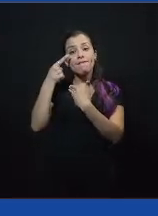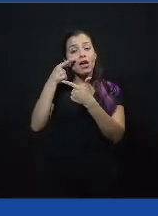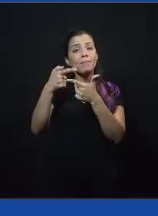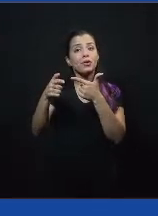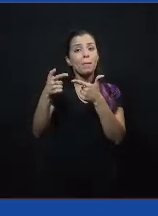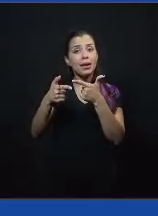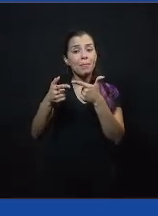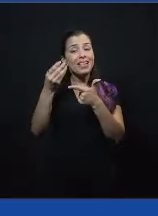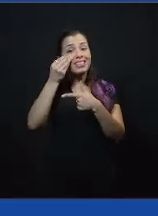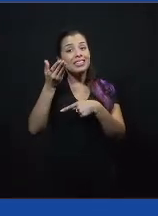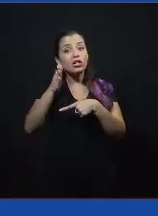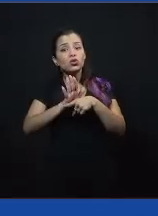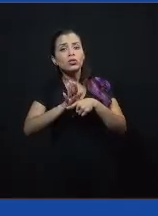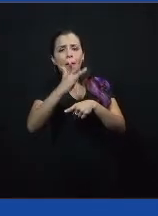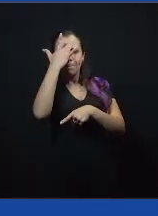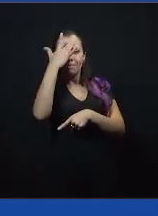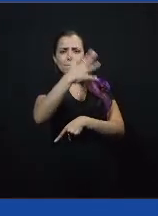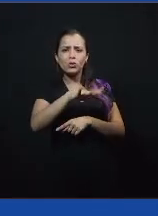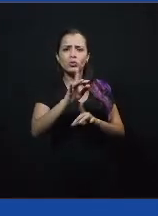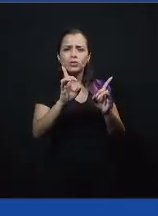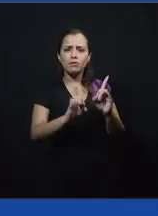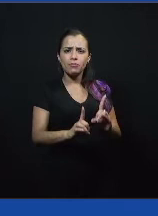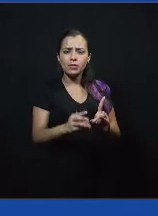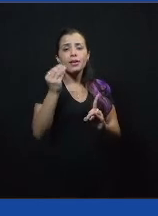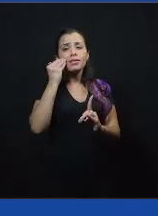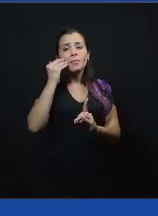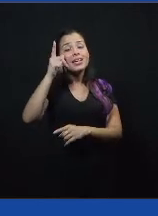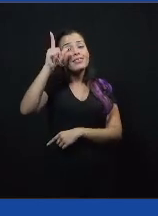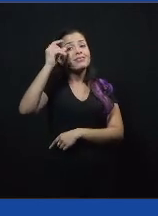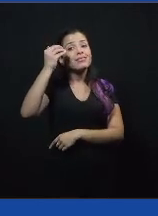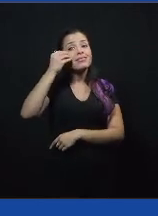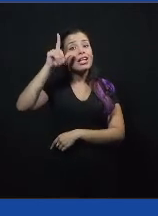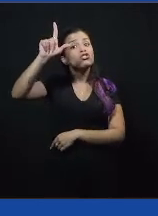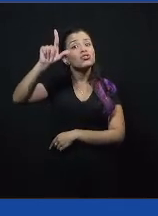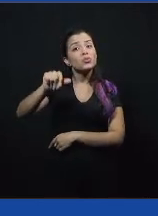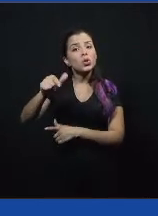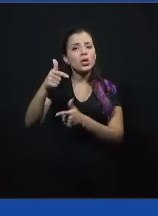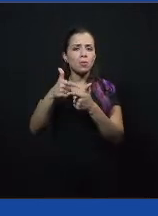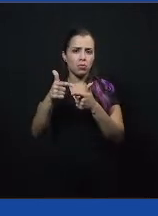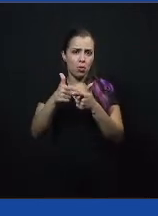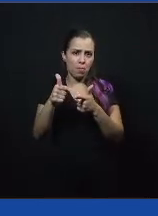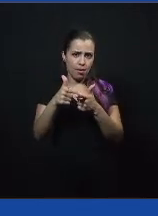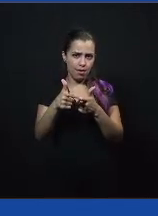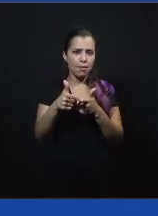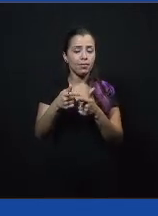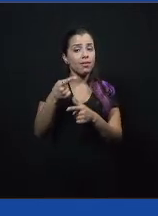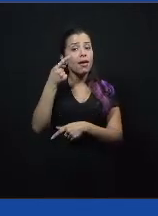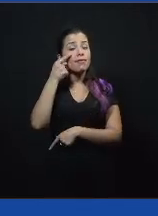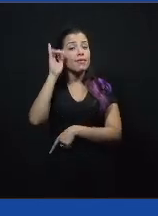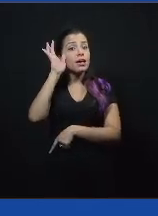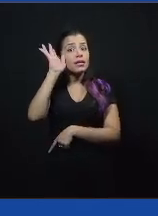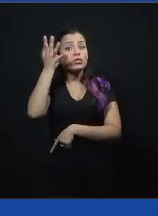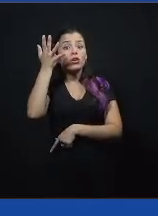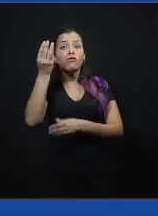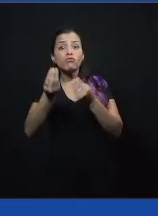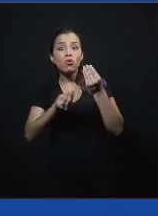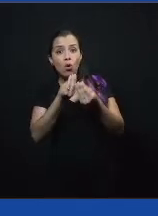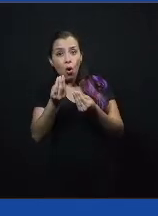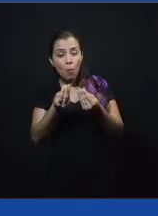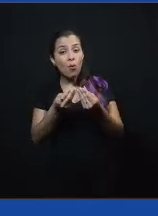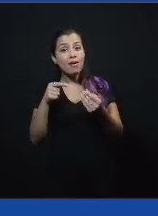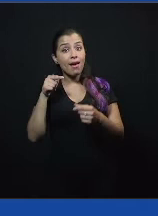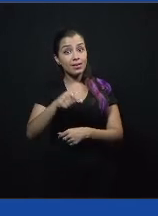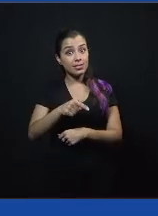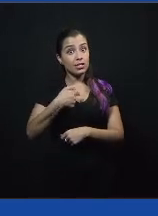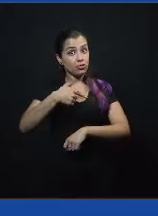e também a gente conseguiu analisar agora o problema é maior procurar causas e foi aí que a gente fez as